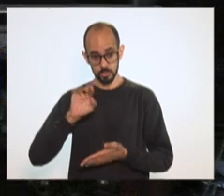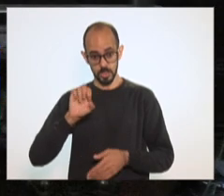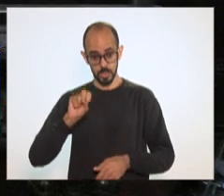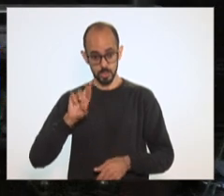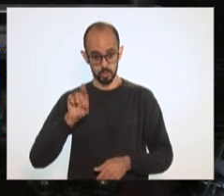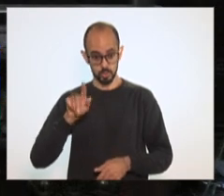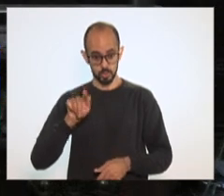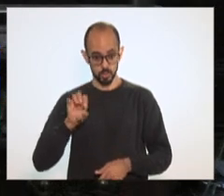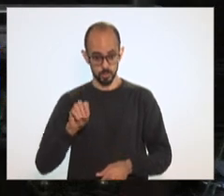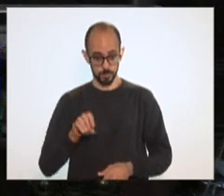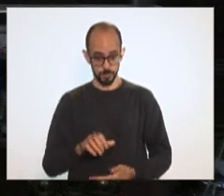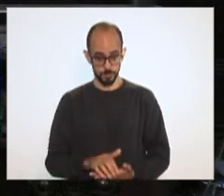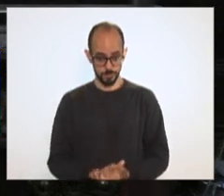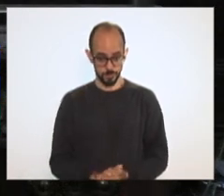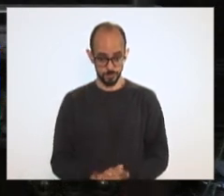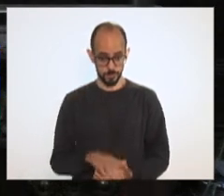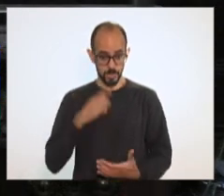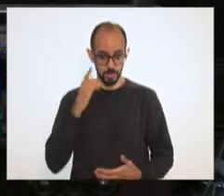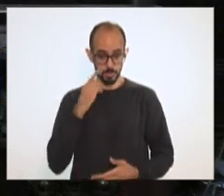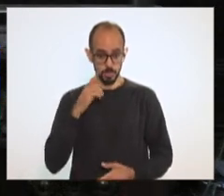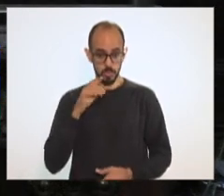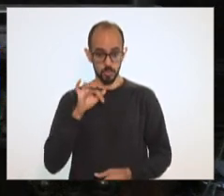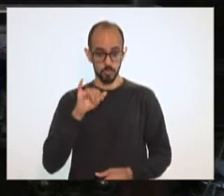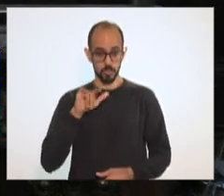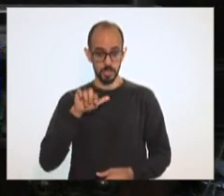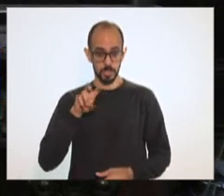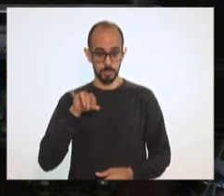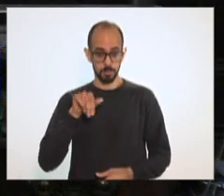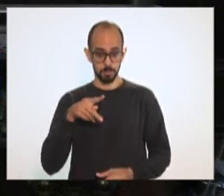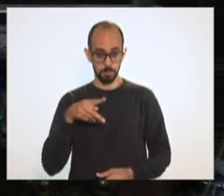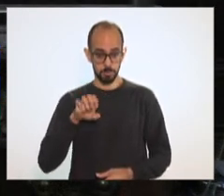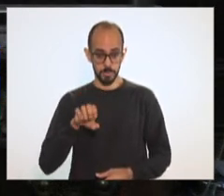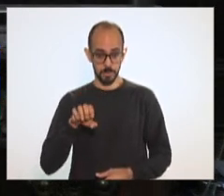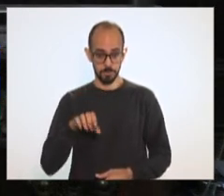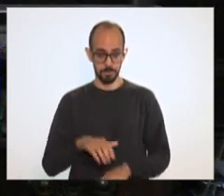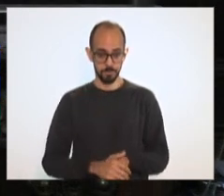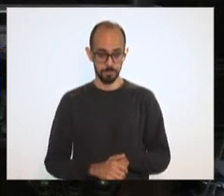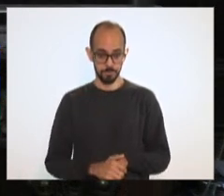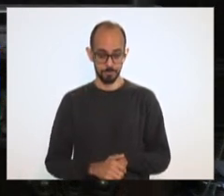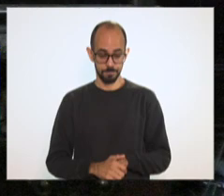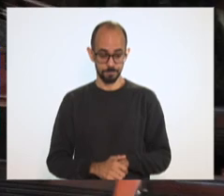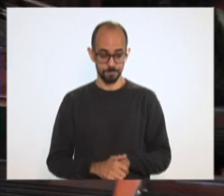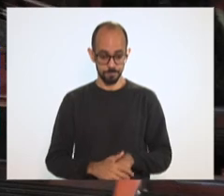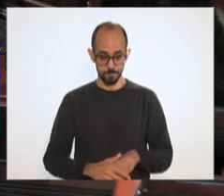Próximo orador, escrito a nome do deputado Filipe Peixoto, em seguida, deputado Márcio, que ele já havia pedido antes.